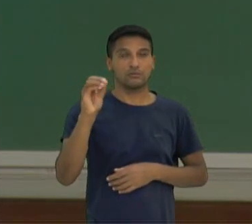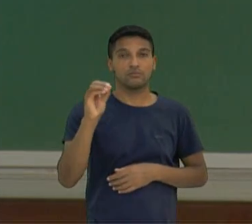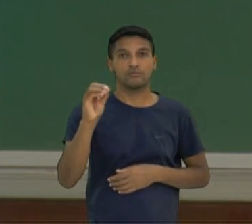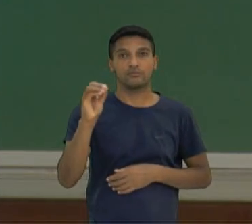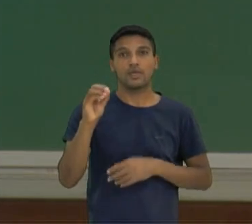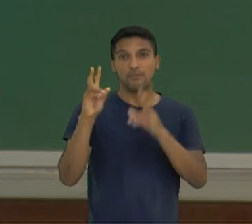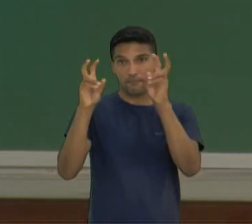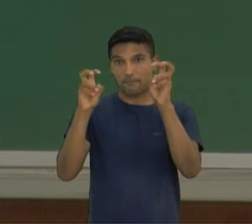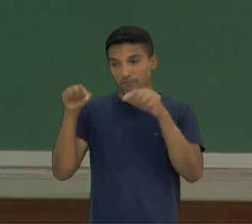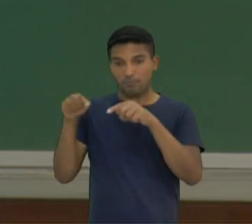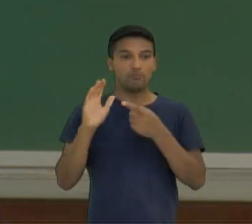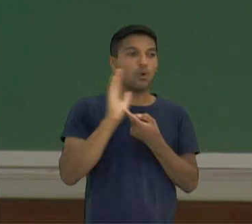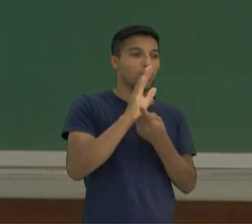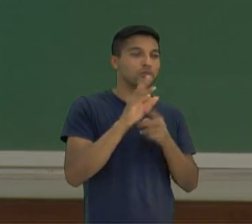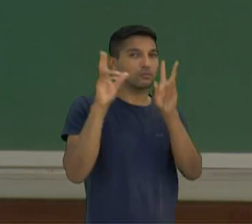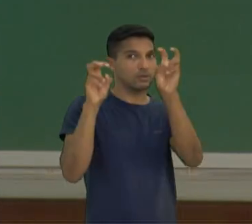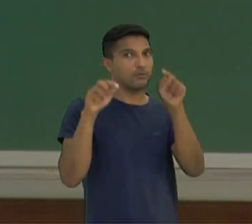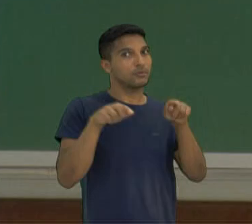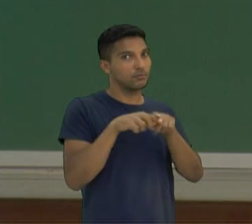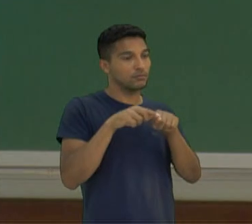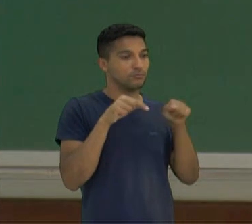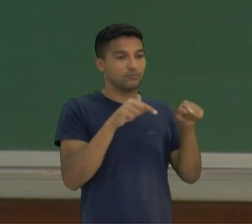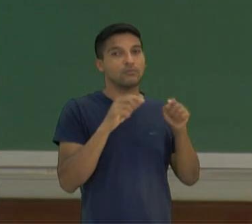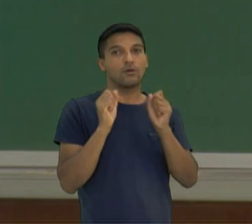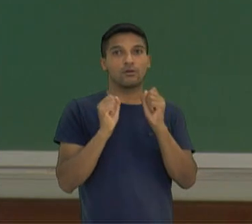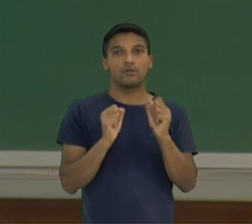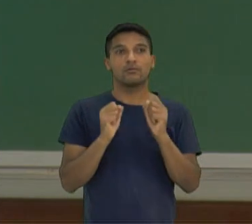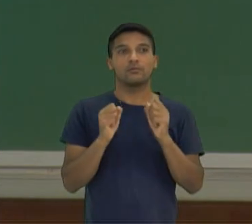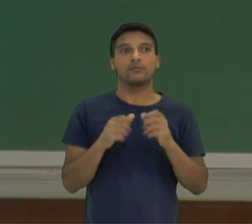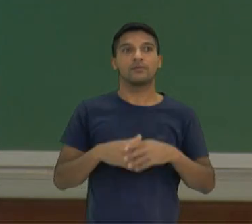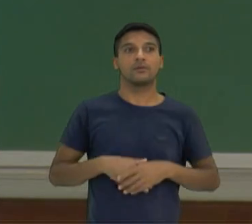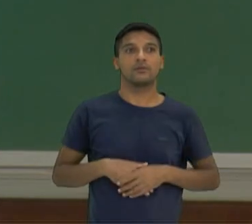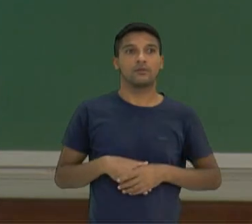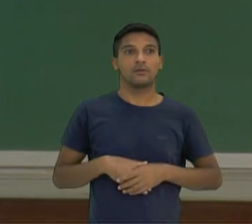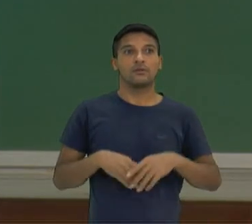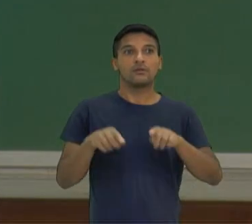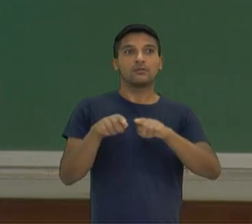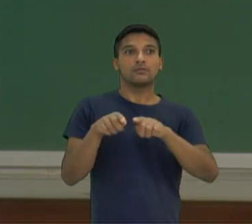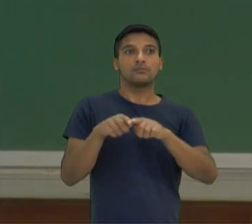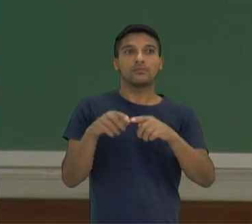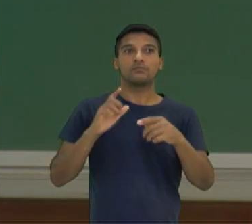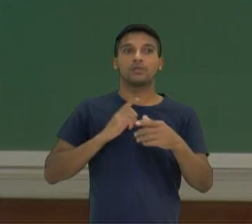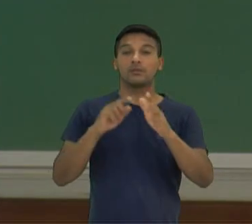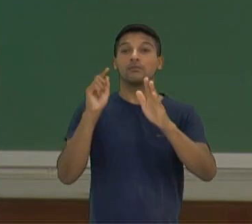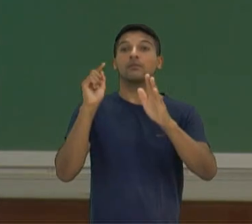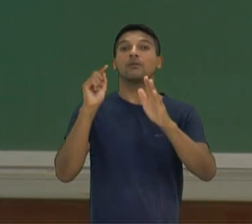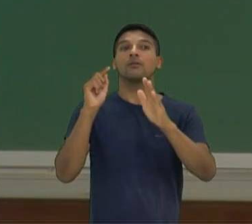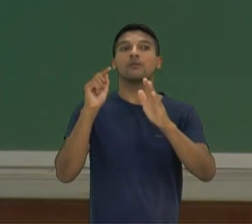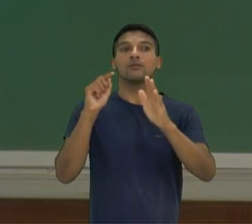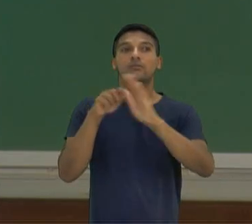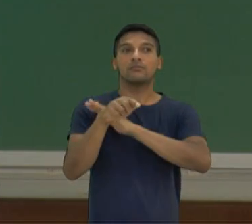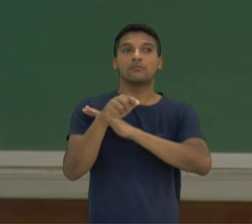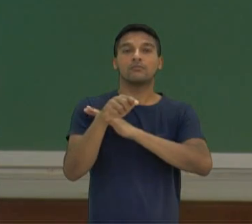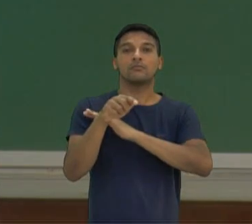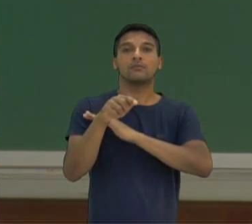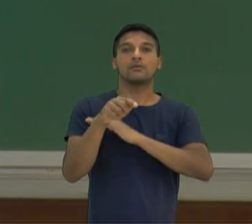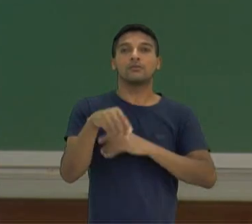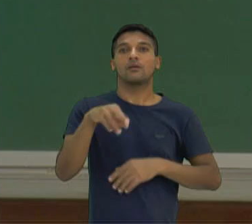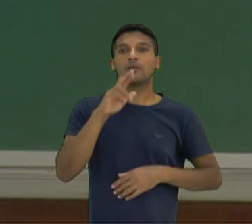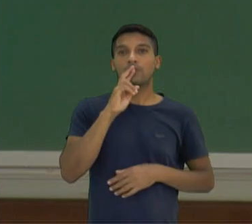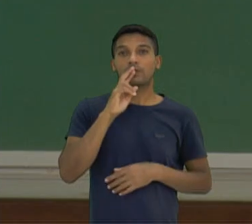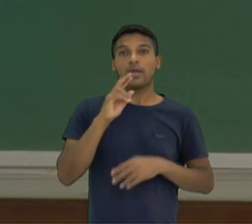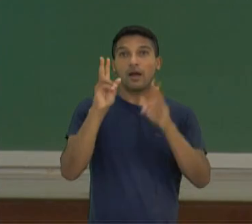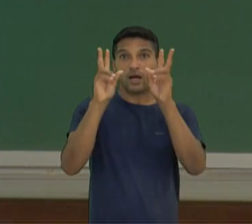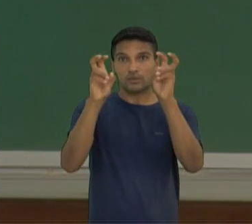o que é a entrevista em si, o que lembramos quando falamos de entrevista, que são as perguntas e as respostas, onde é levantado um